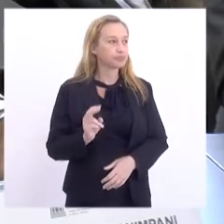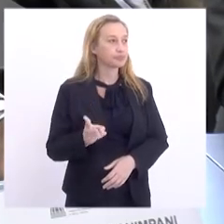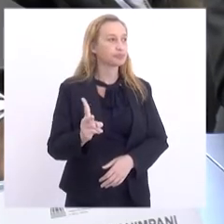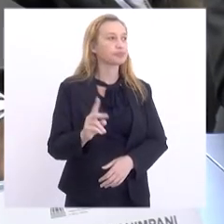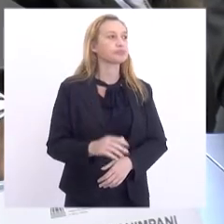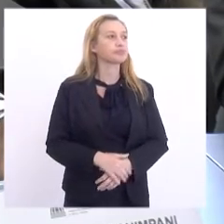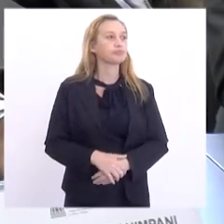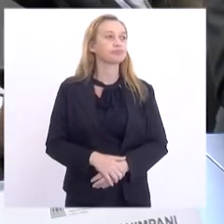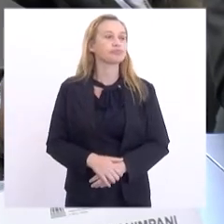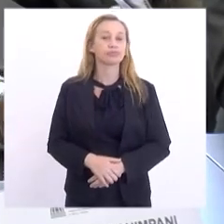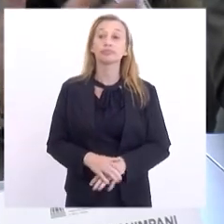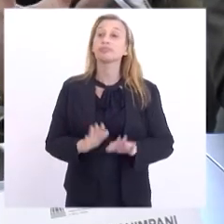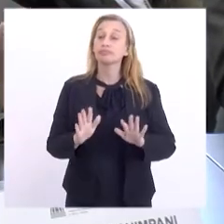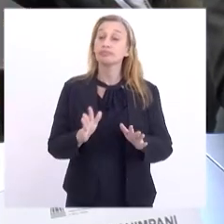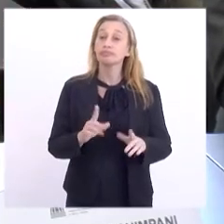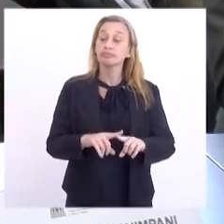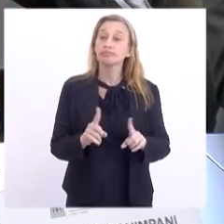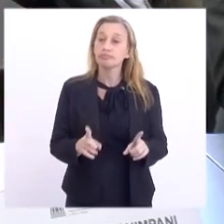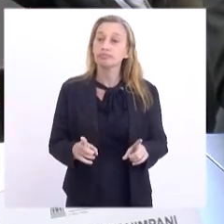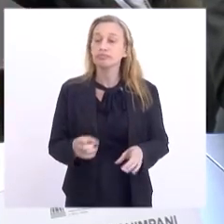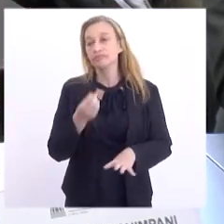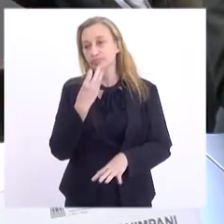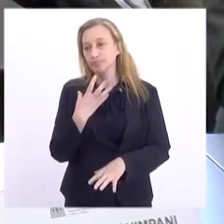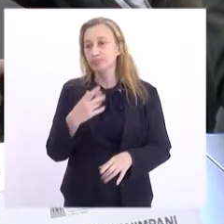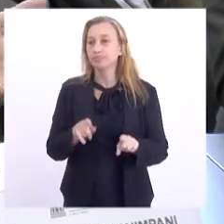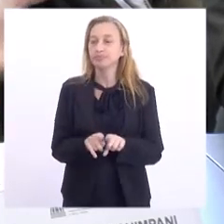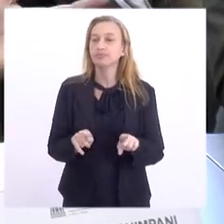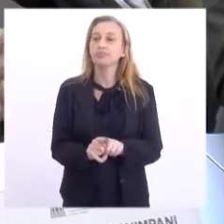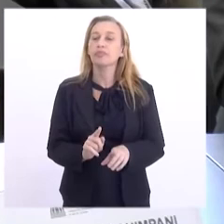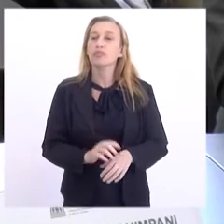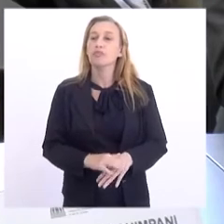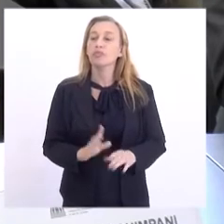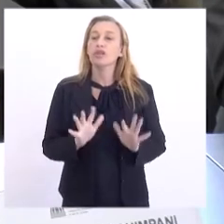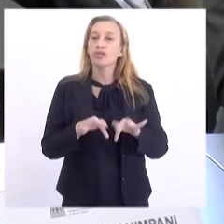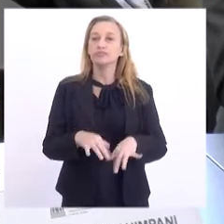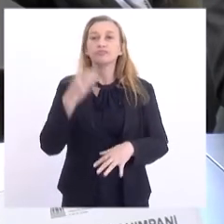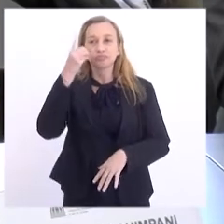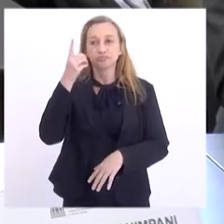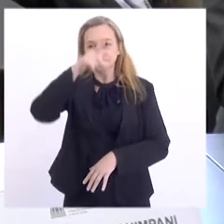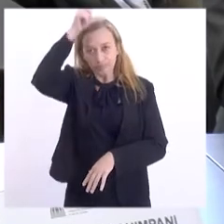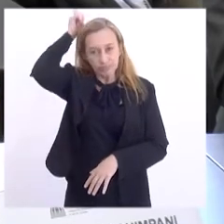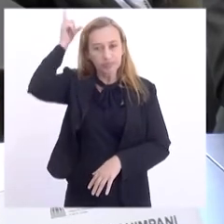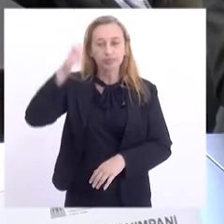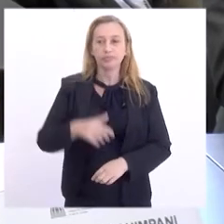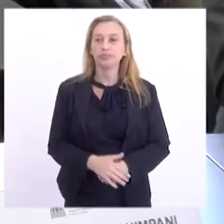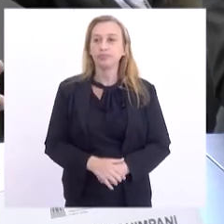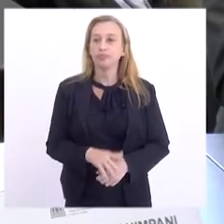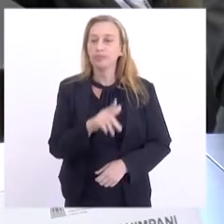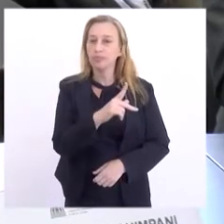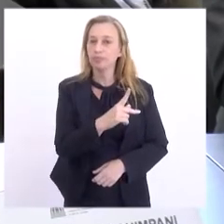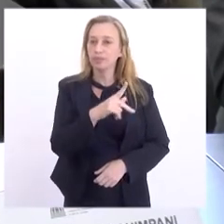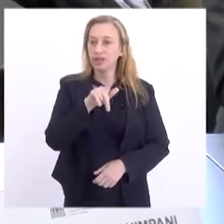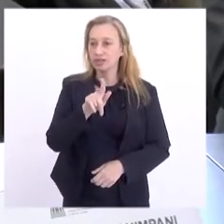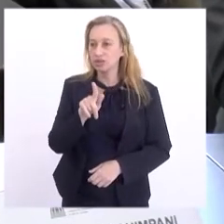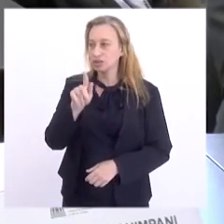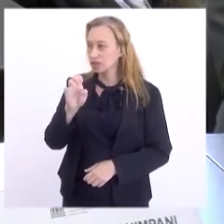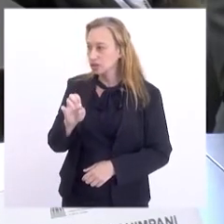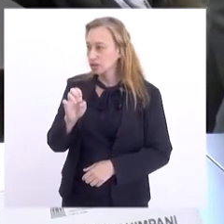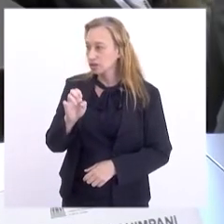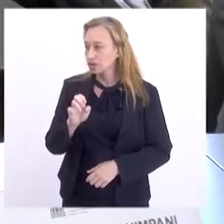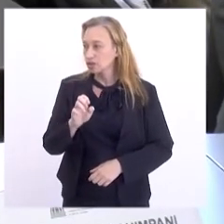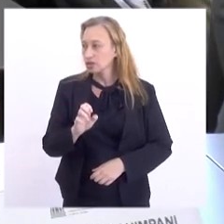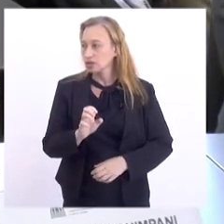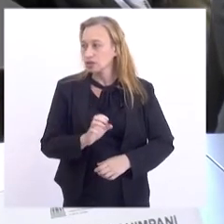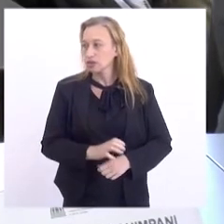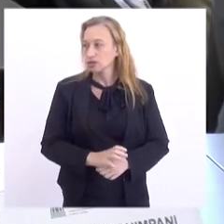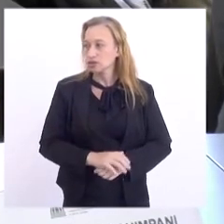tarefa Mas quem é satisfatória ao mesmo tempo é porque é captado Luiz Paulo é a TGA como órgão permanente do